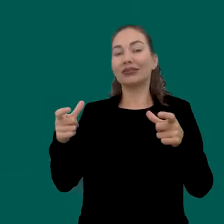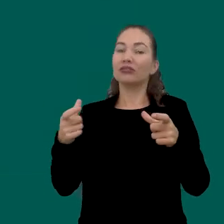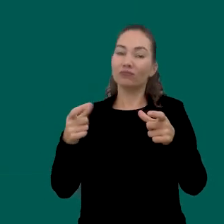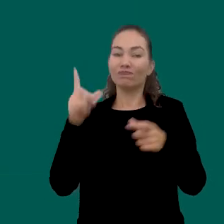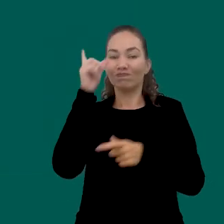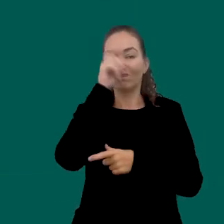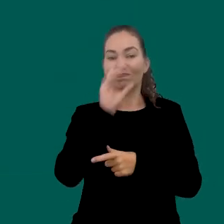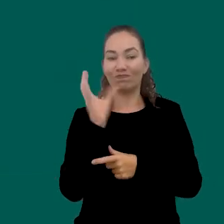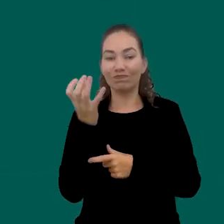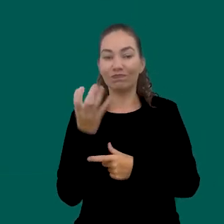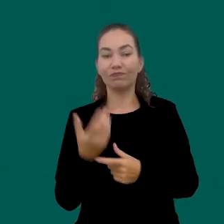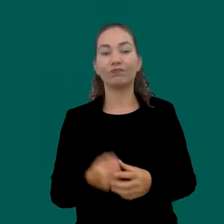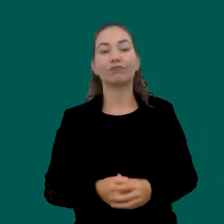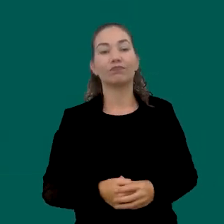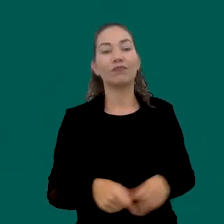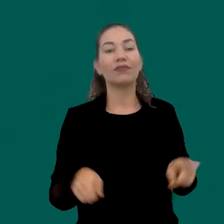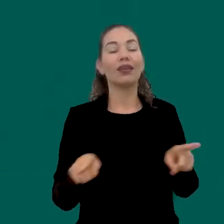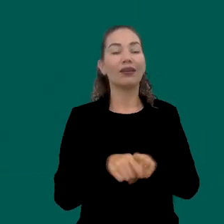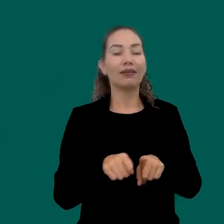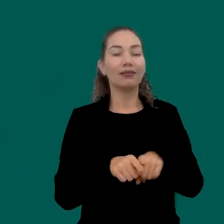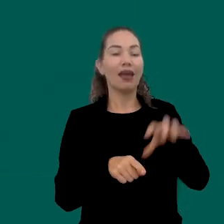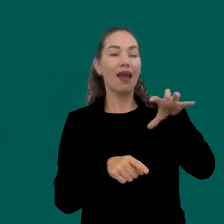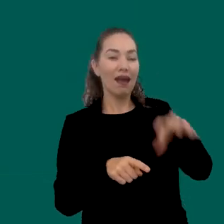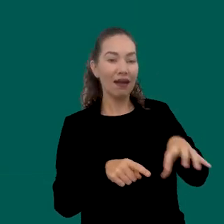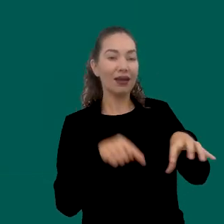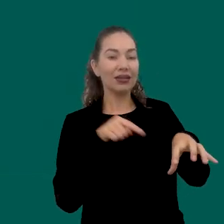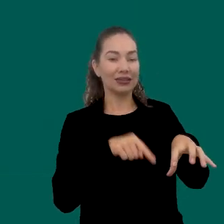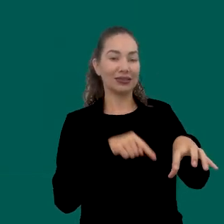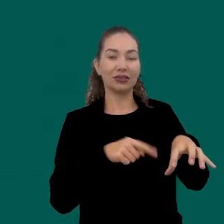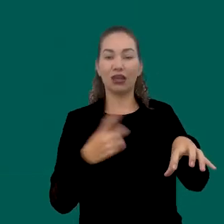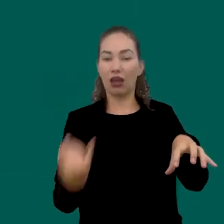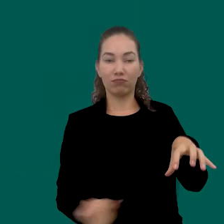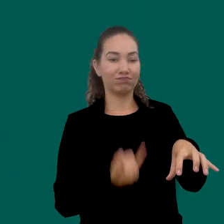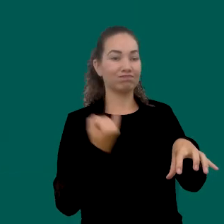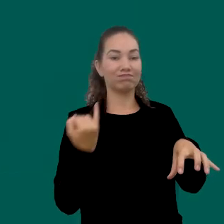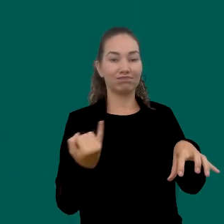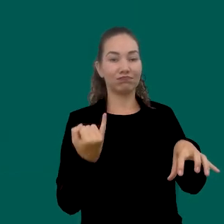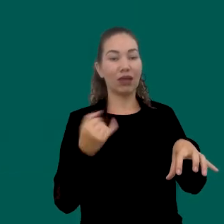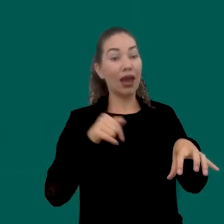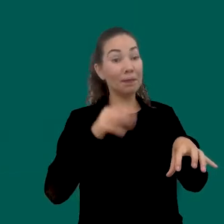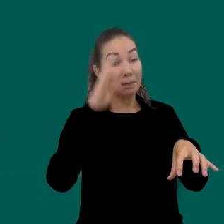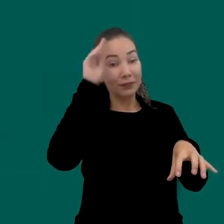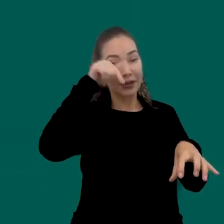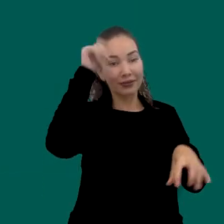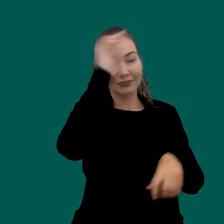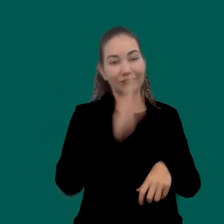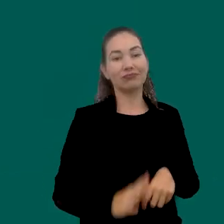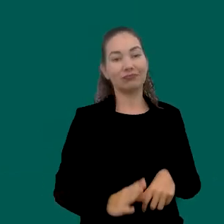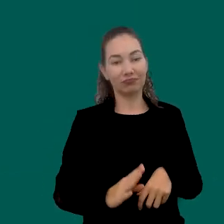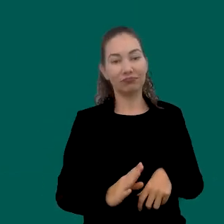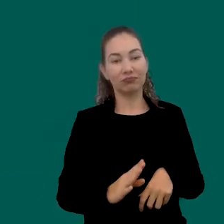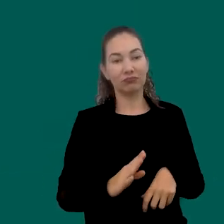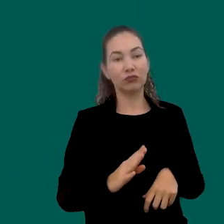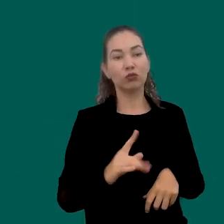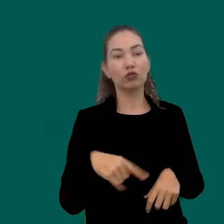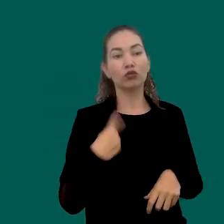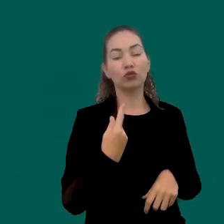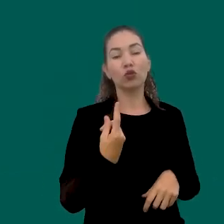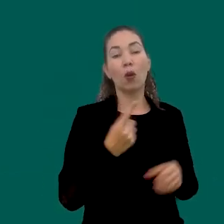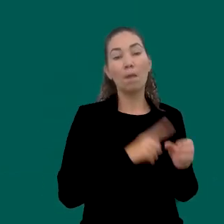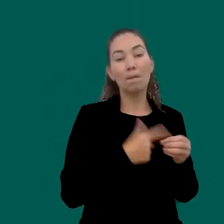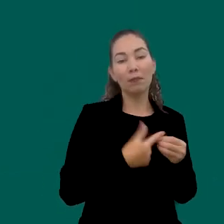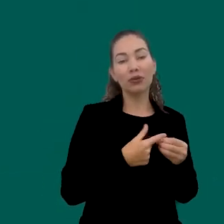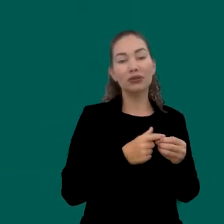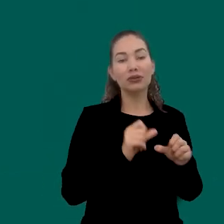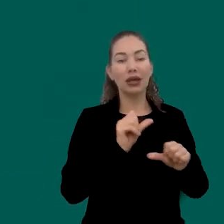regionalização, né, saber a sazonalidade, regionalização, ela é muito importante, principalmente no Brasil. Né? Nós temos um muito regional. De uma cidade para outra muda